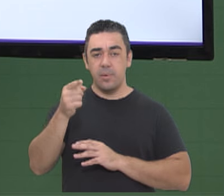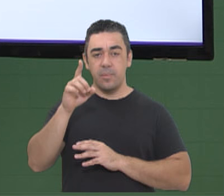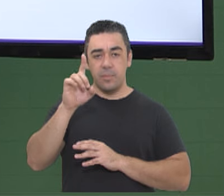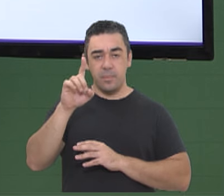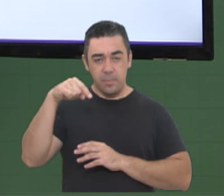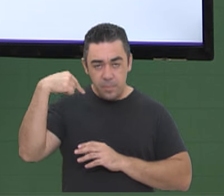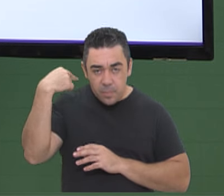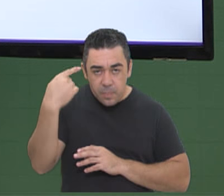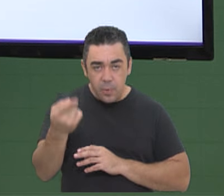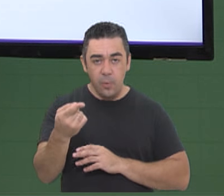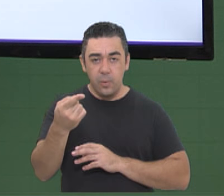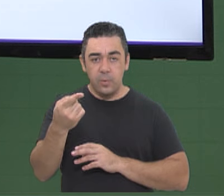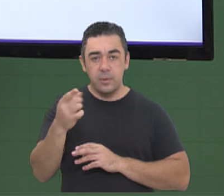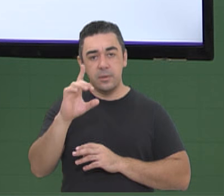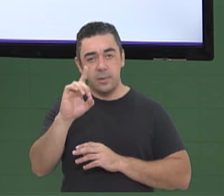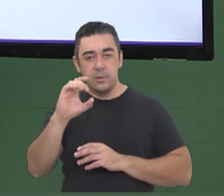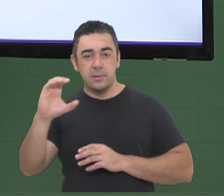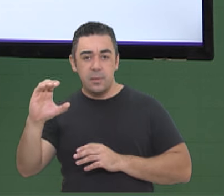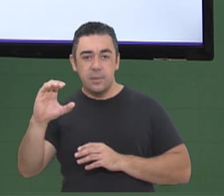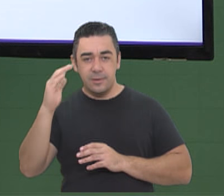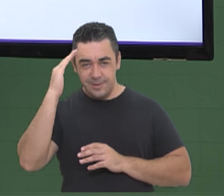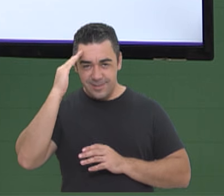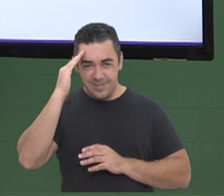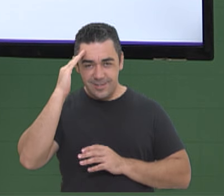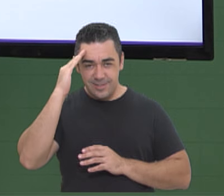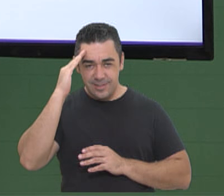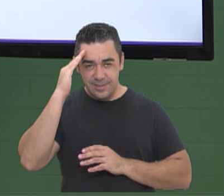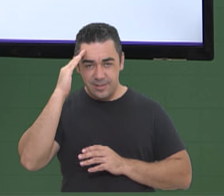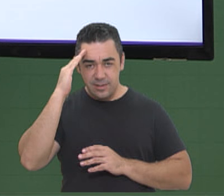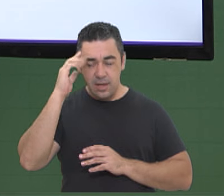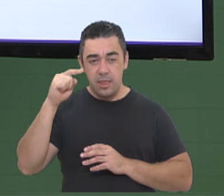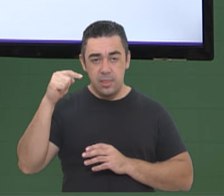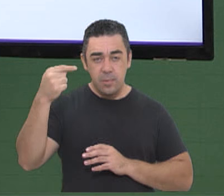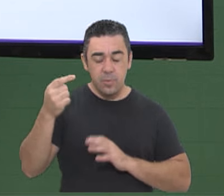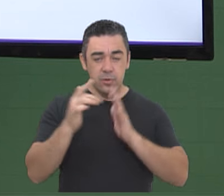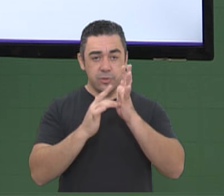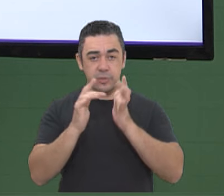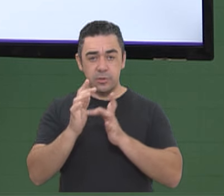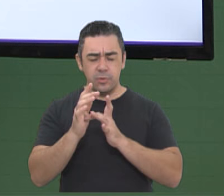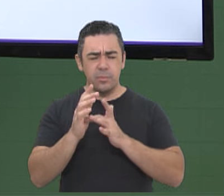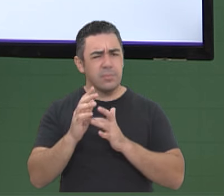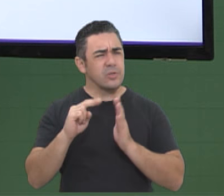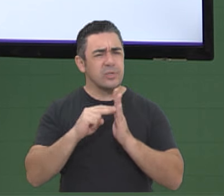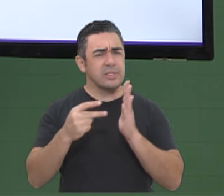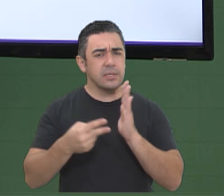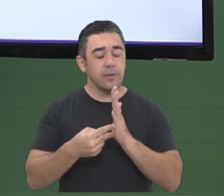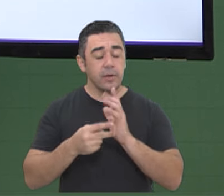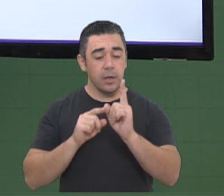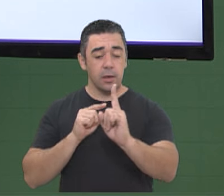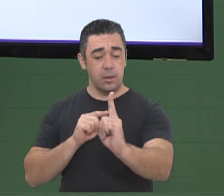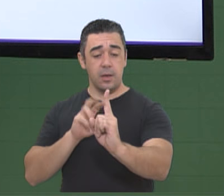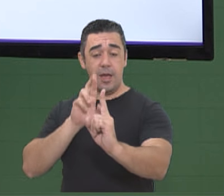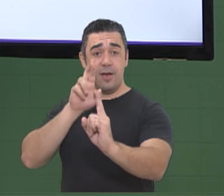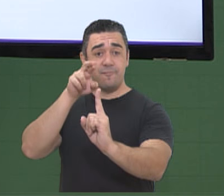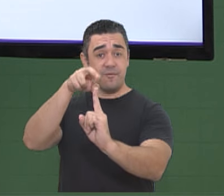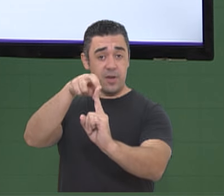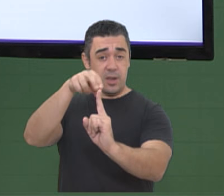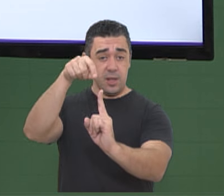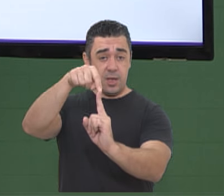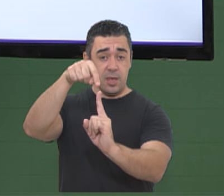Cristo, depois da era cristã. Mas o que significa isso? O referencial é o